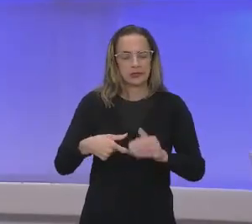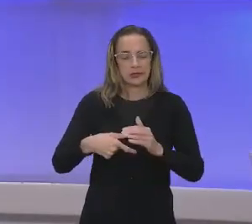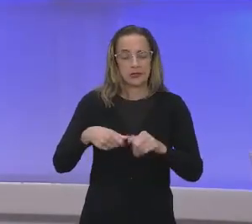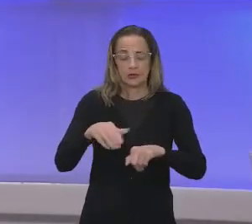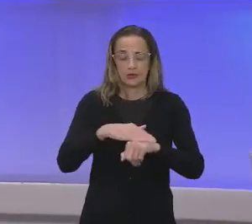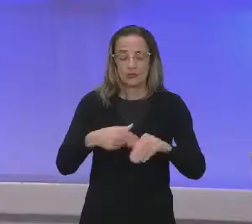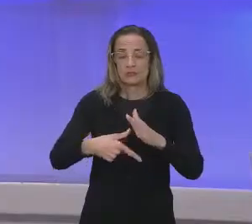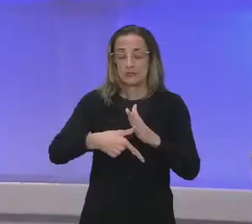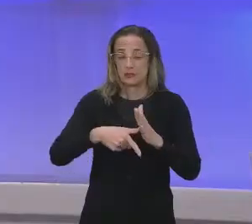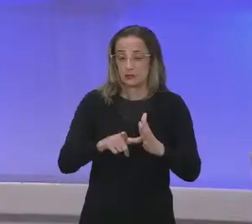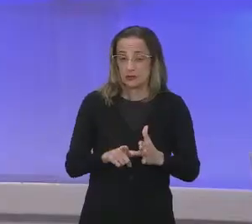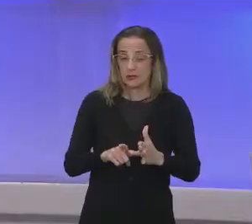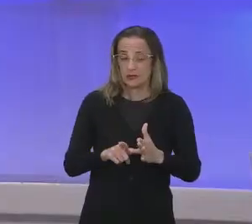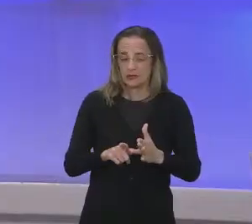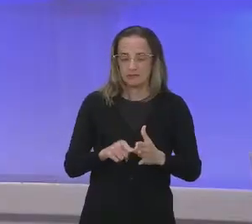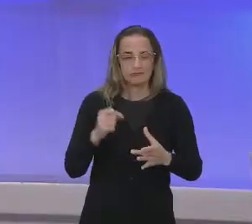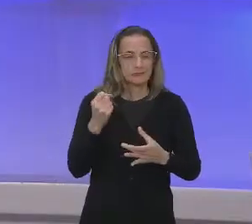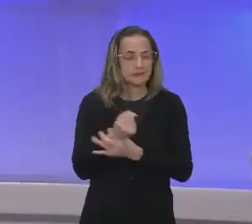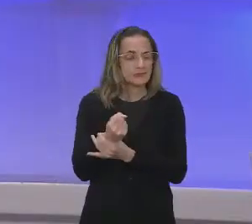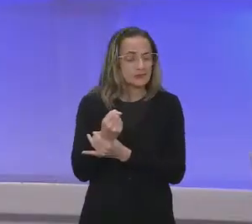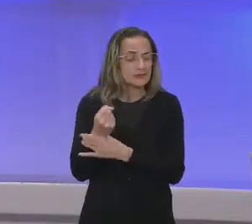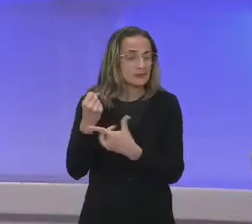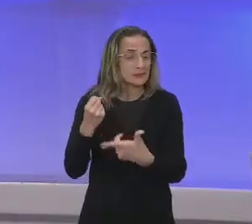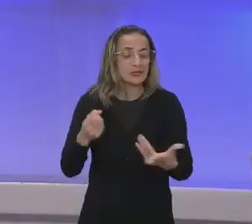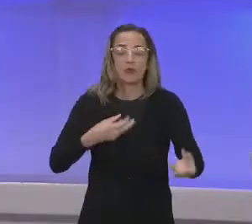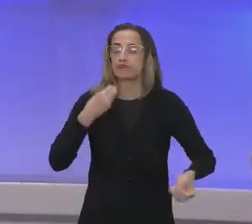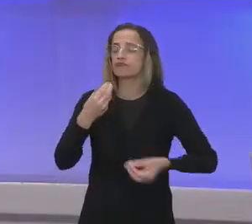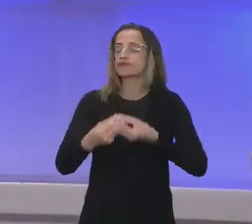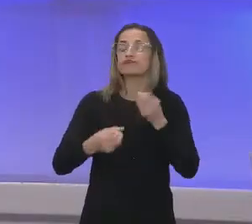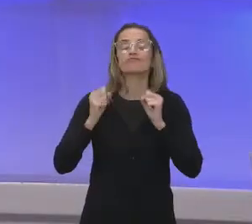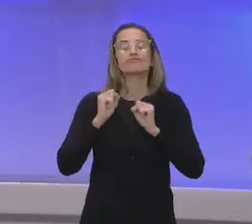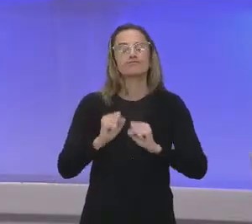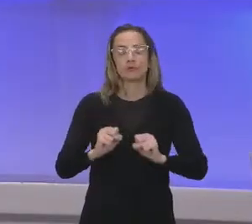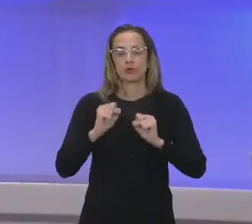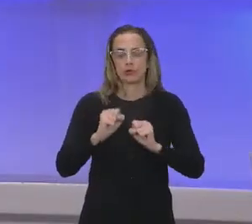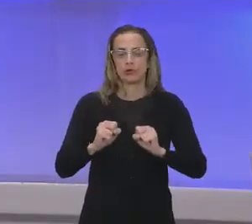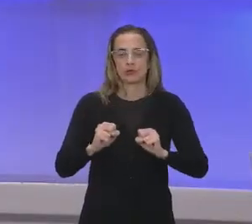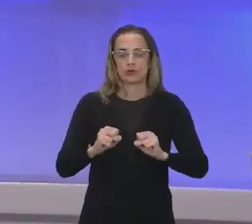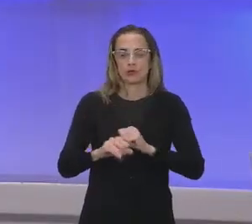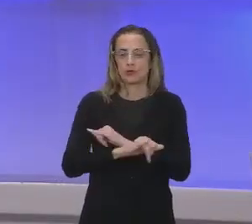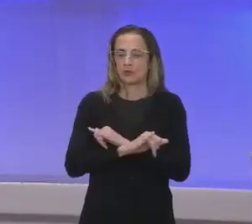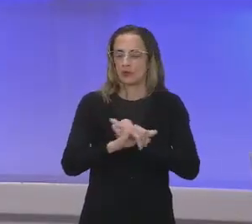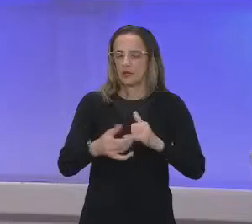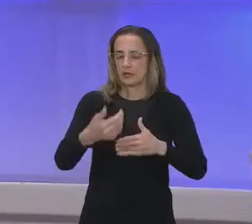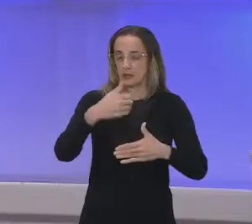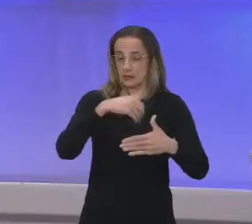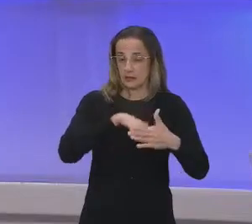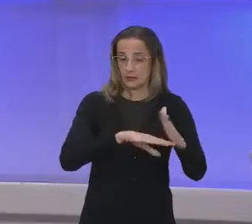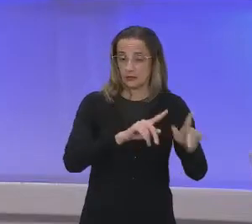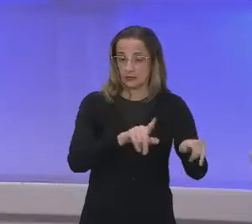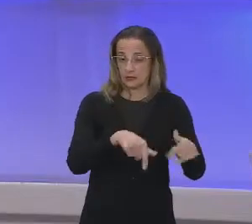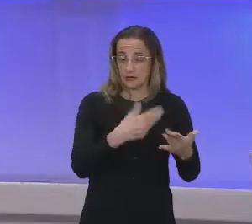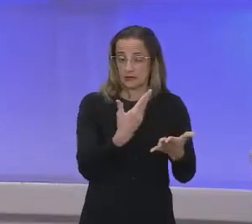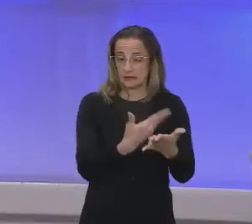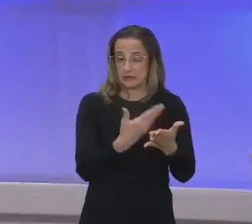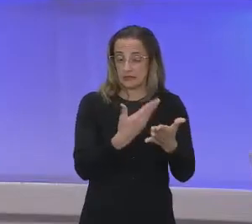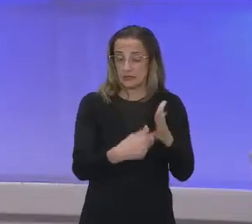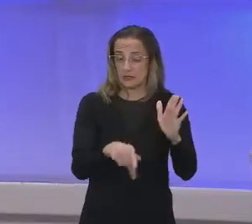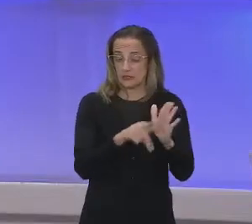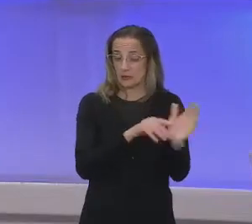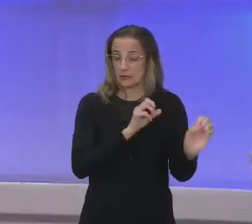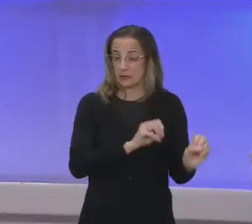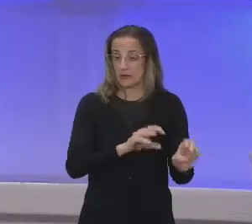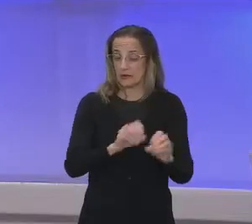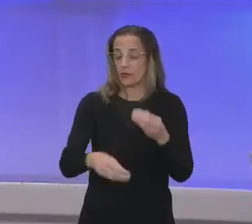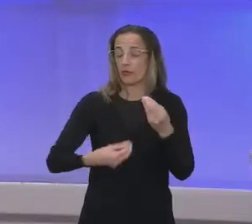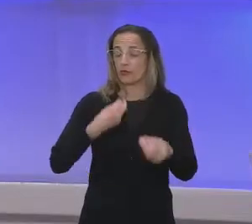conversando? Eficazes e seguras, né? Como que a gente pode, pensando agora dentro de uma sala de aula, né, dentro da educação, como é que a